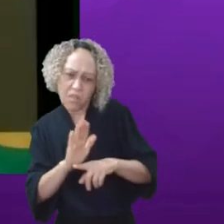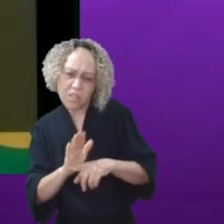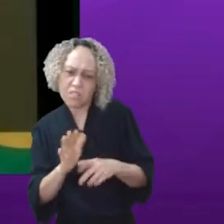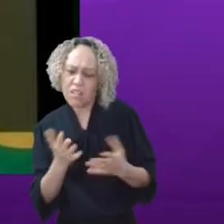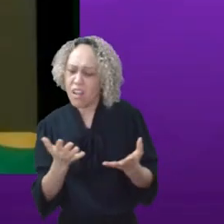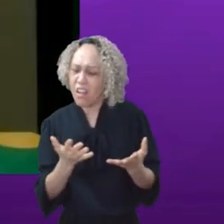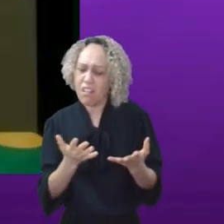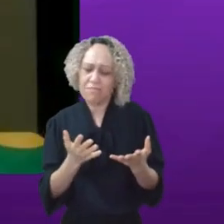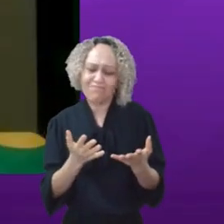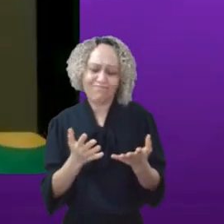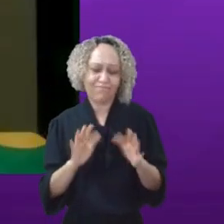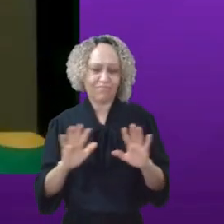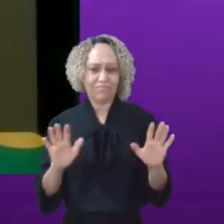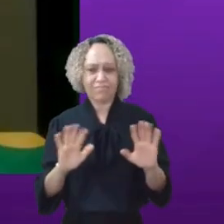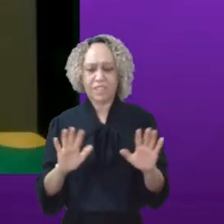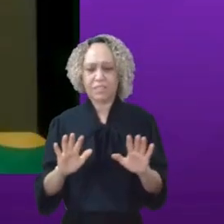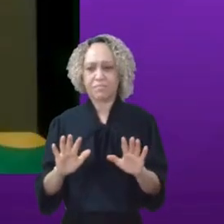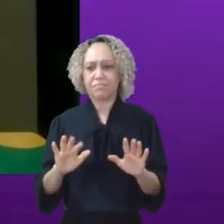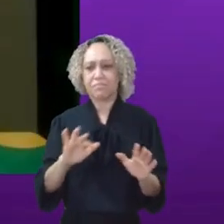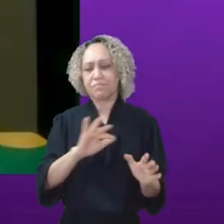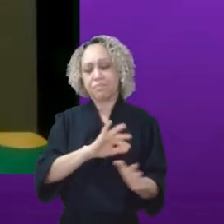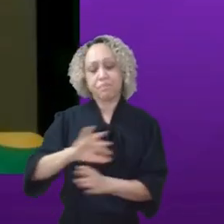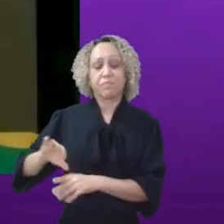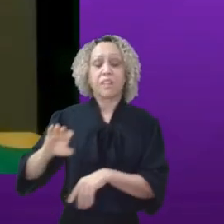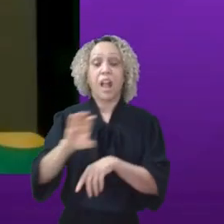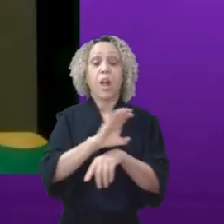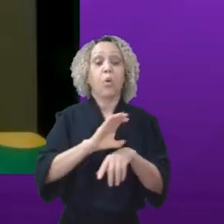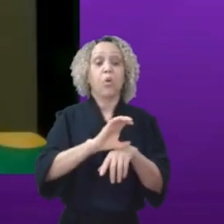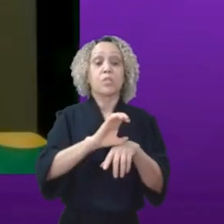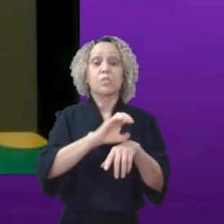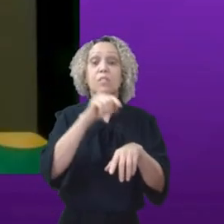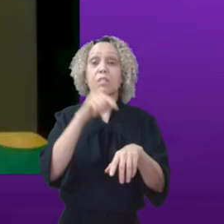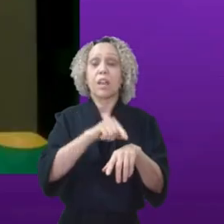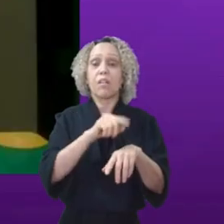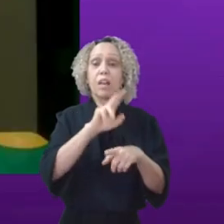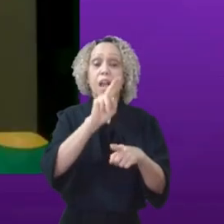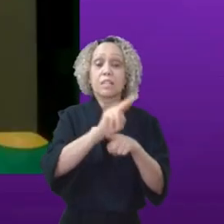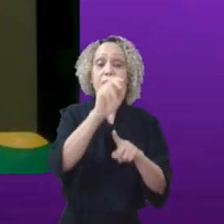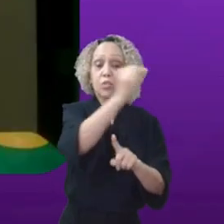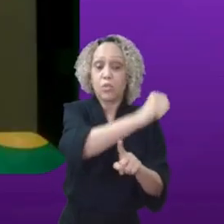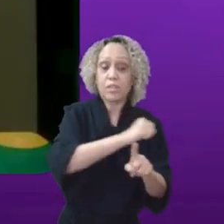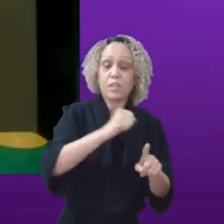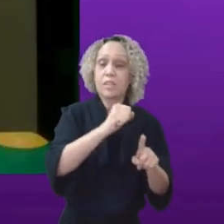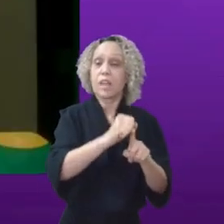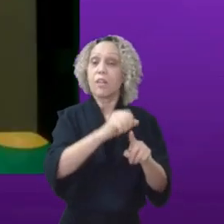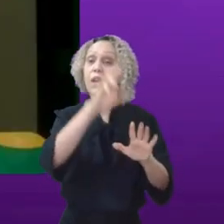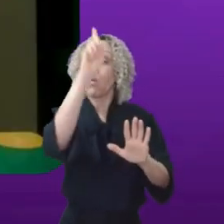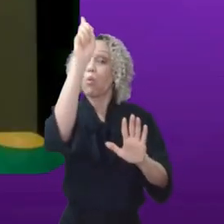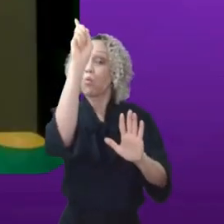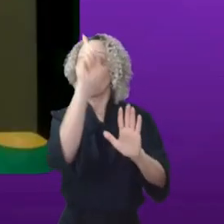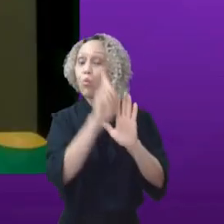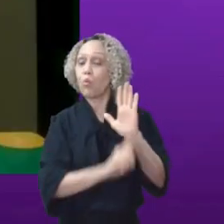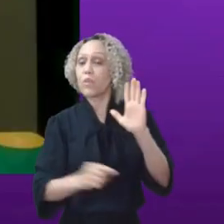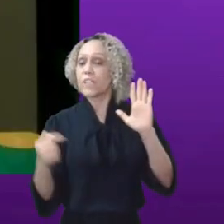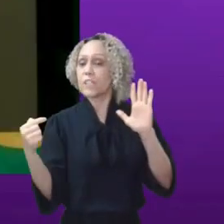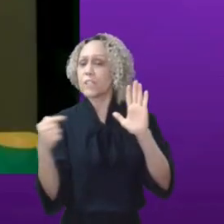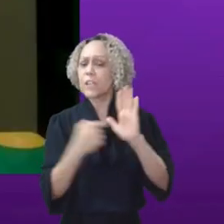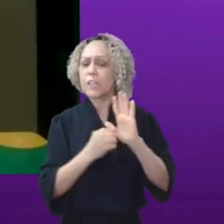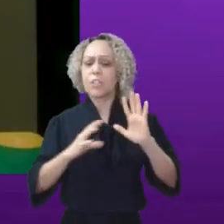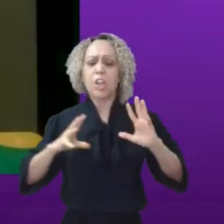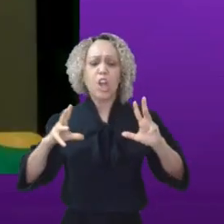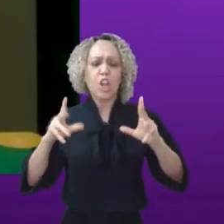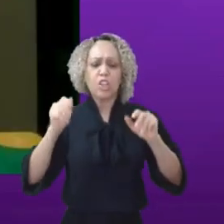né? A Constituição veio dizer para nós: a assistência social é um direito de todos